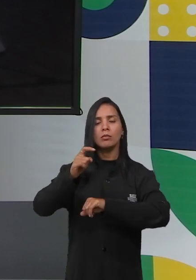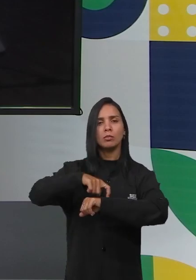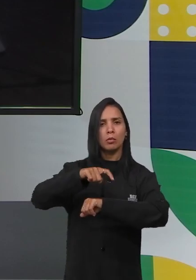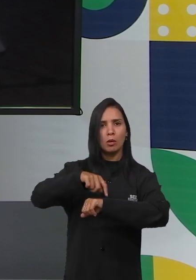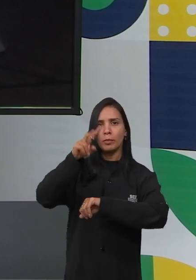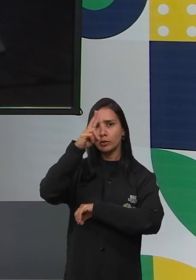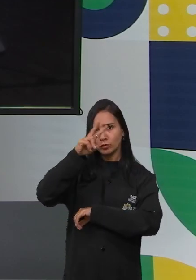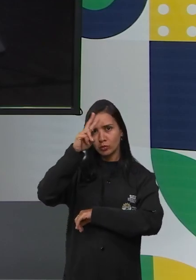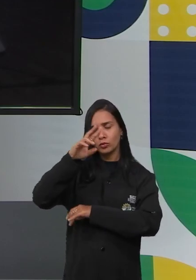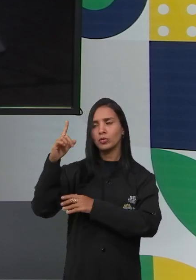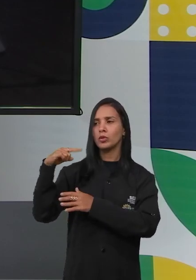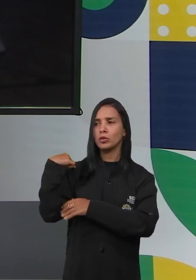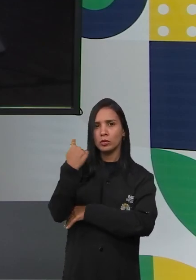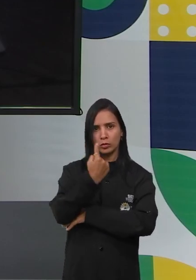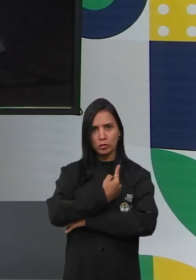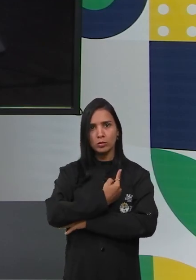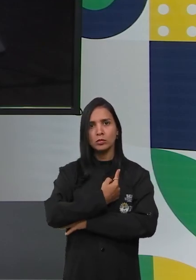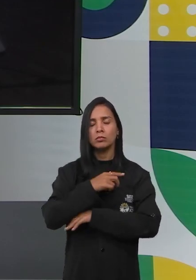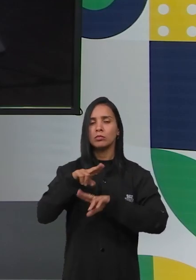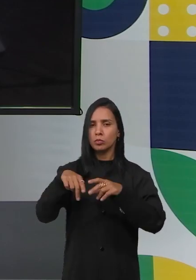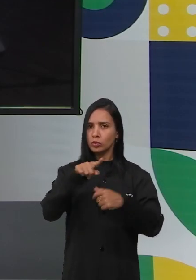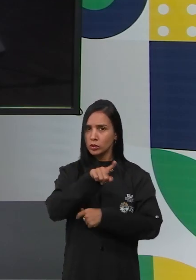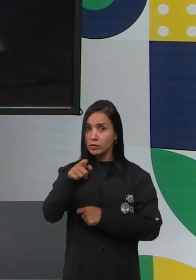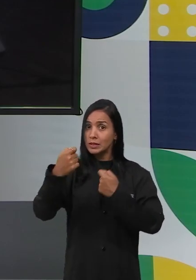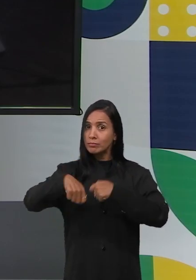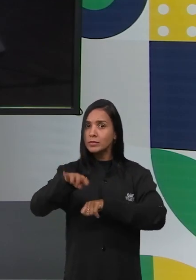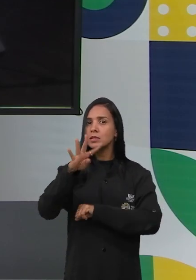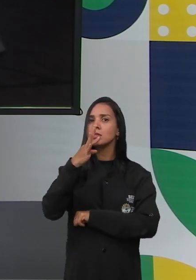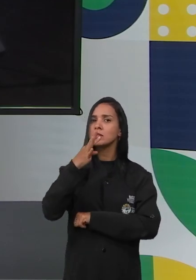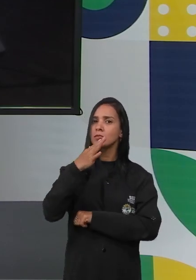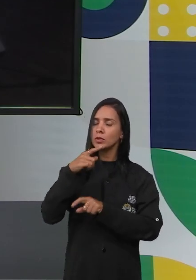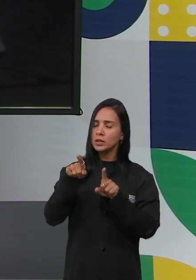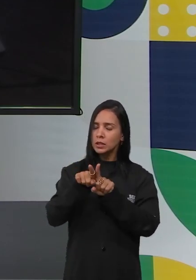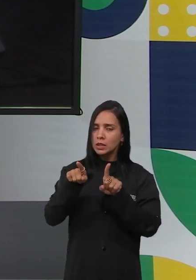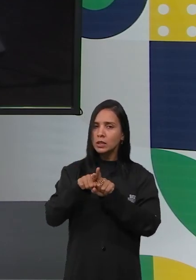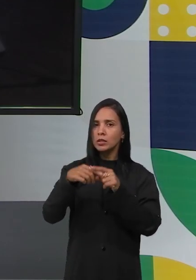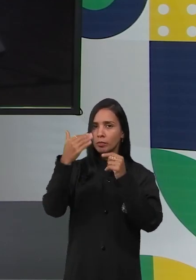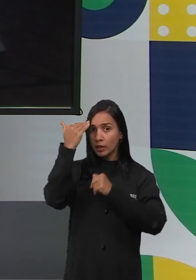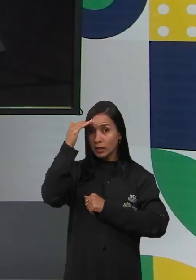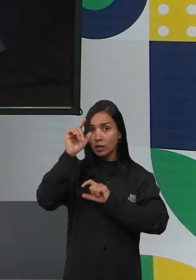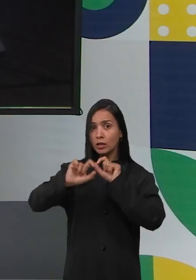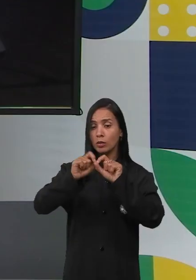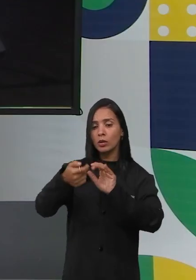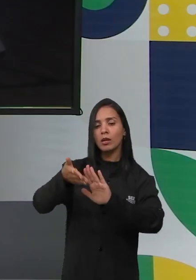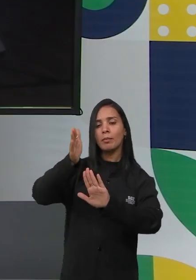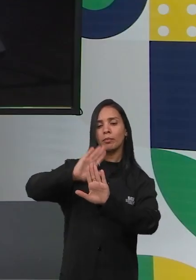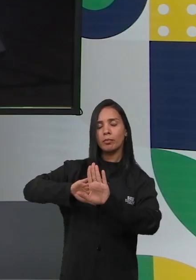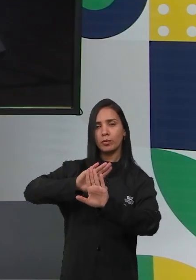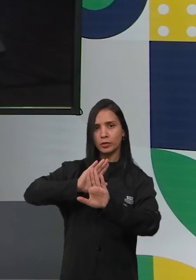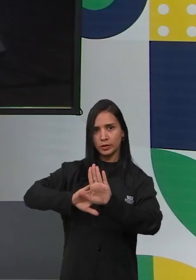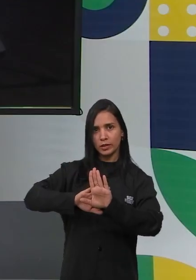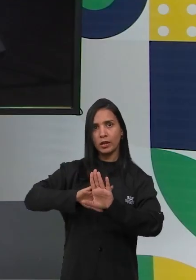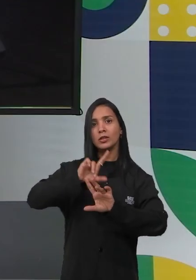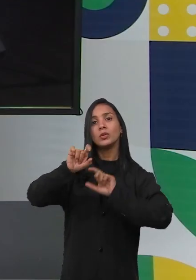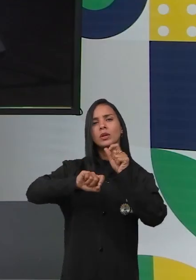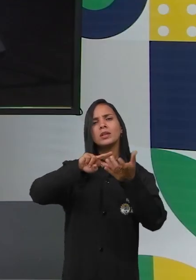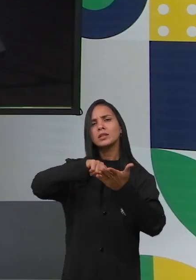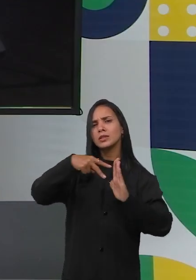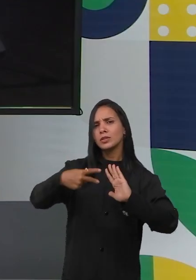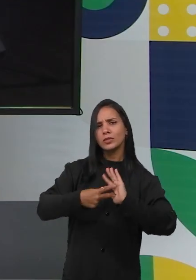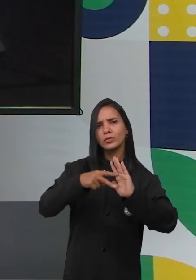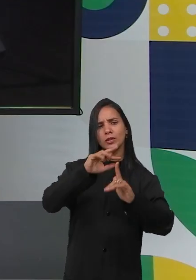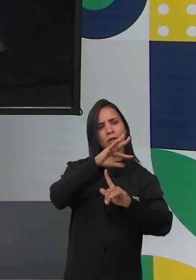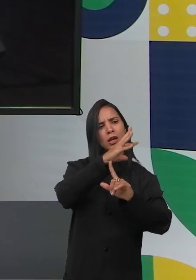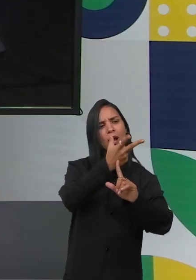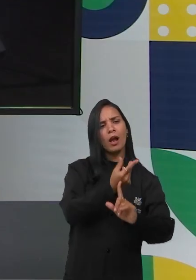histórias, parte da história. Você precisa conhecer e saber o que tem por trás dessas canções, por trás de uma obra de arte, e saber